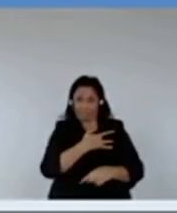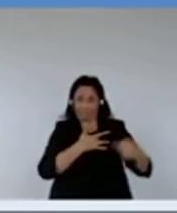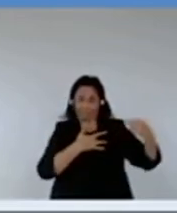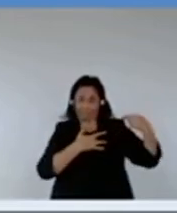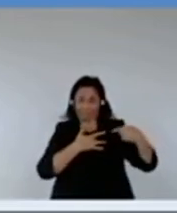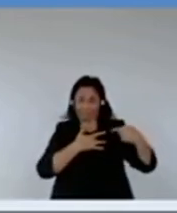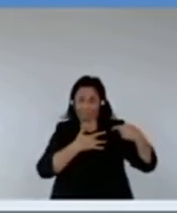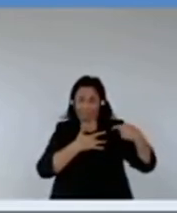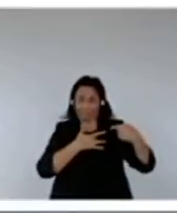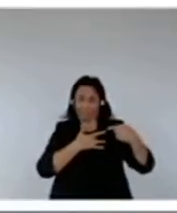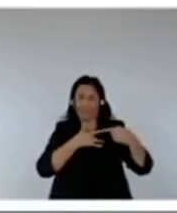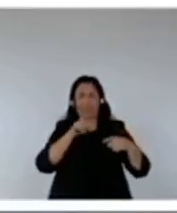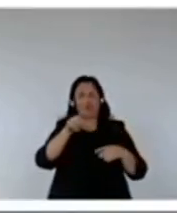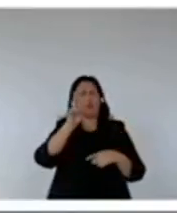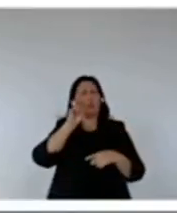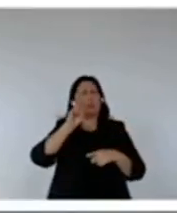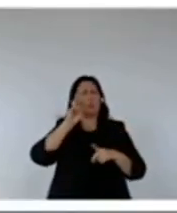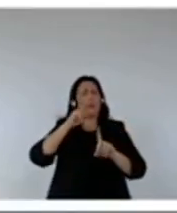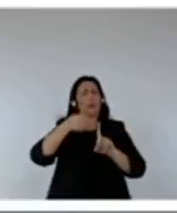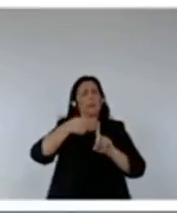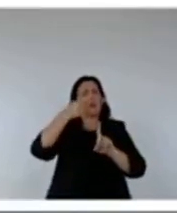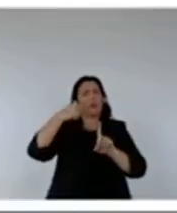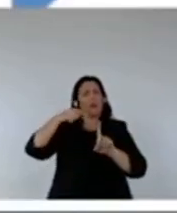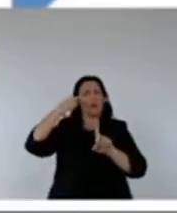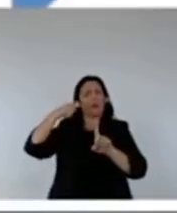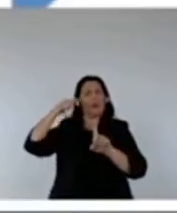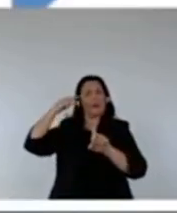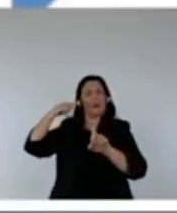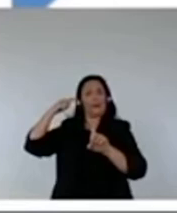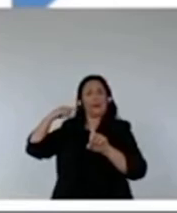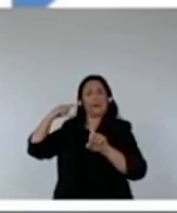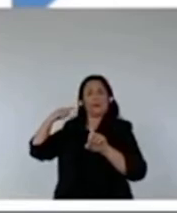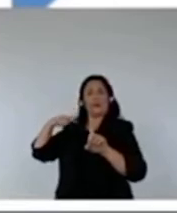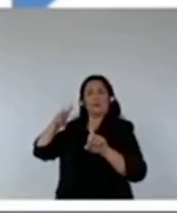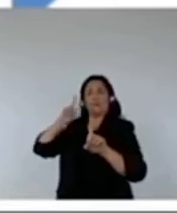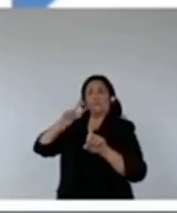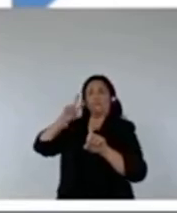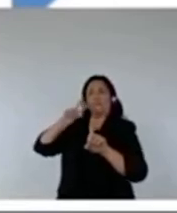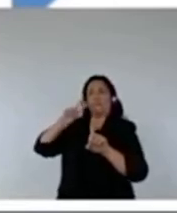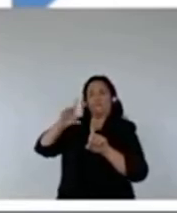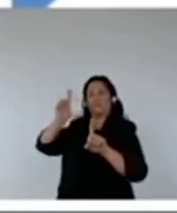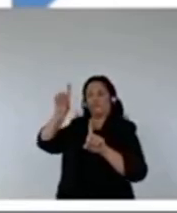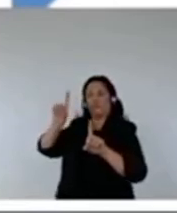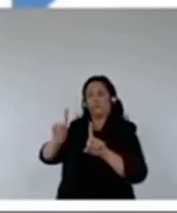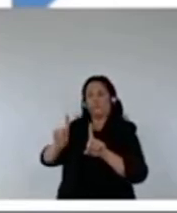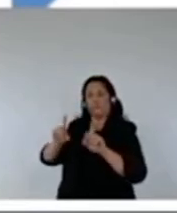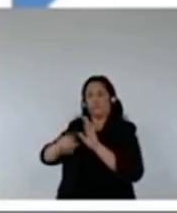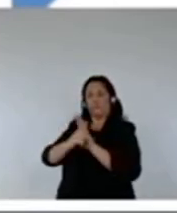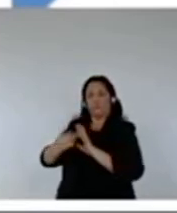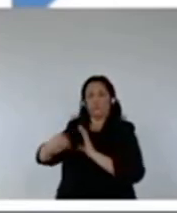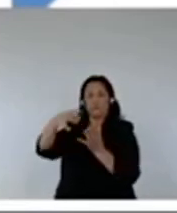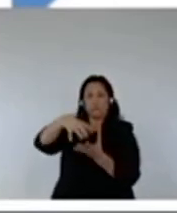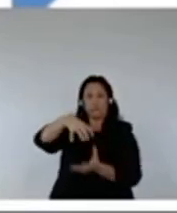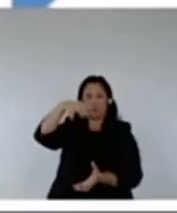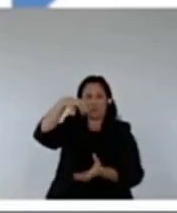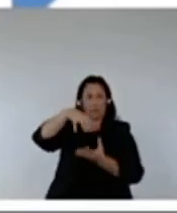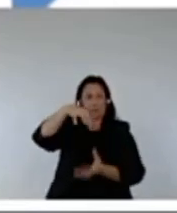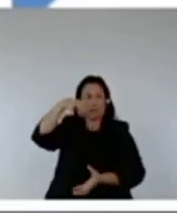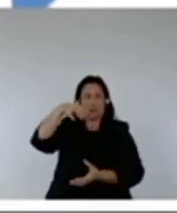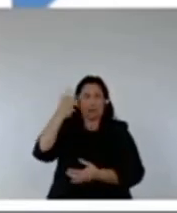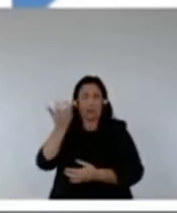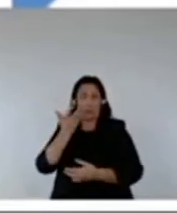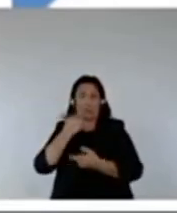fazer uma retrospectiva nessa linha dos direitos da pessoa idosa, muito foi falado aqui, mas eu queria comentar uma